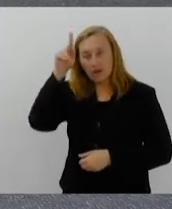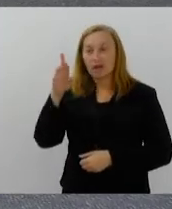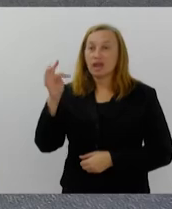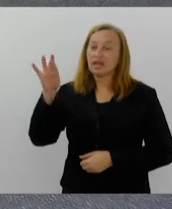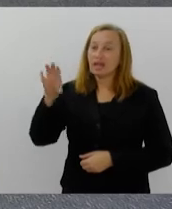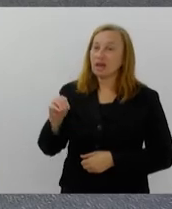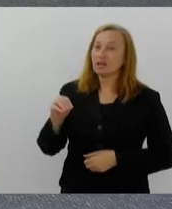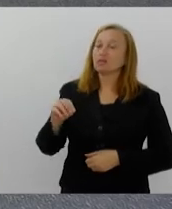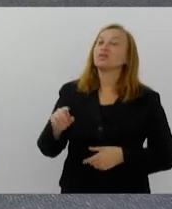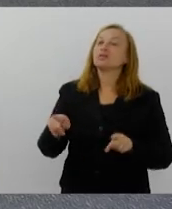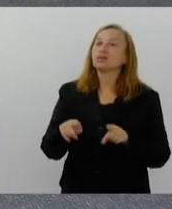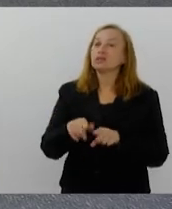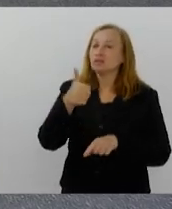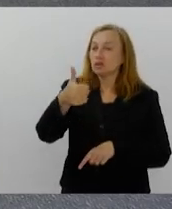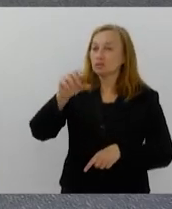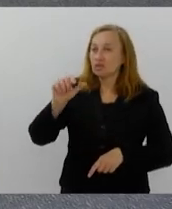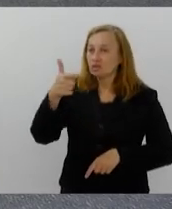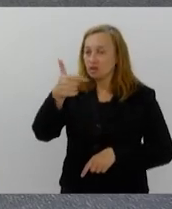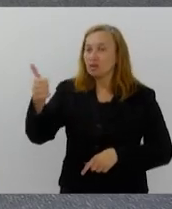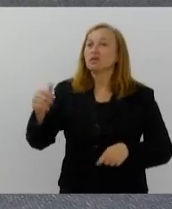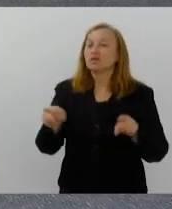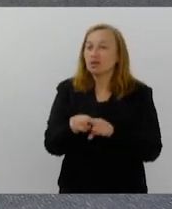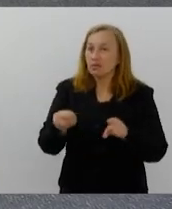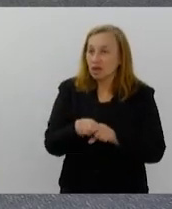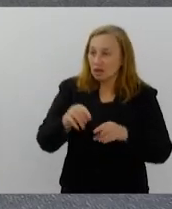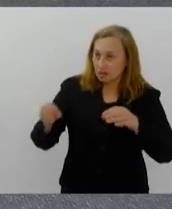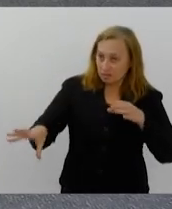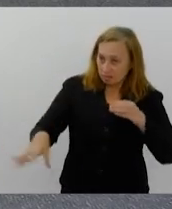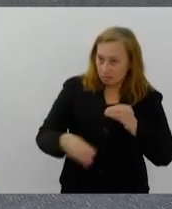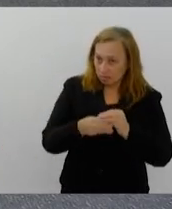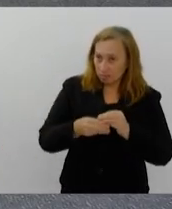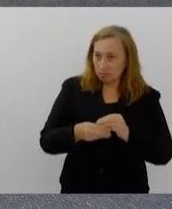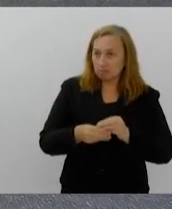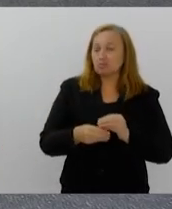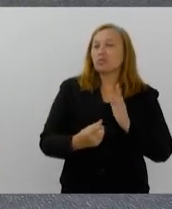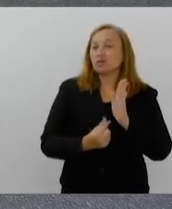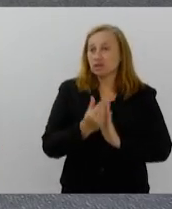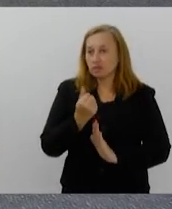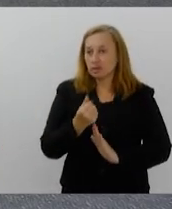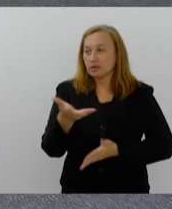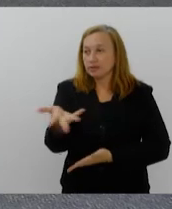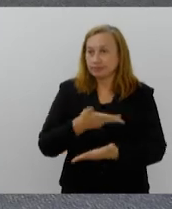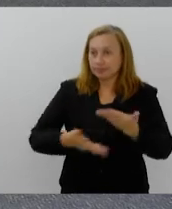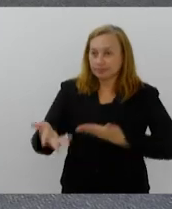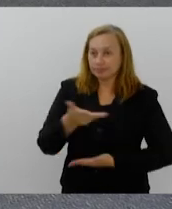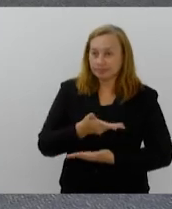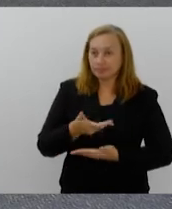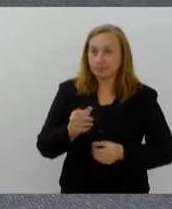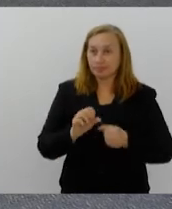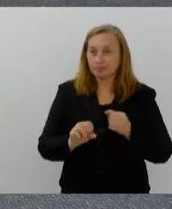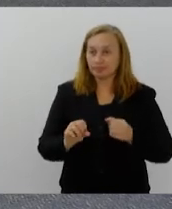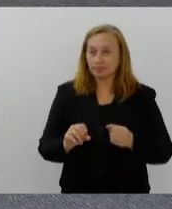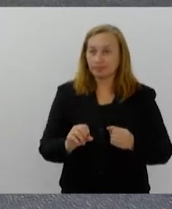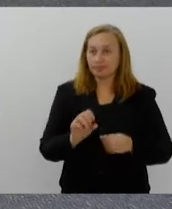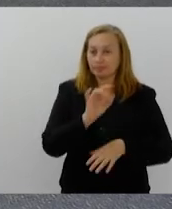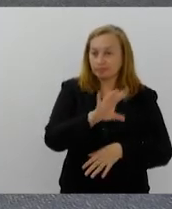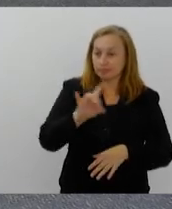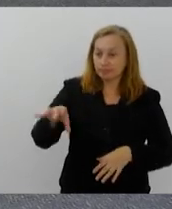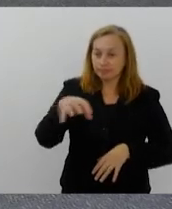2021, também já instituiu o orçamento participativo, e nós fazemos isso por